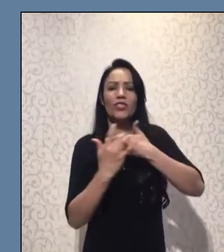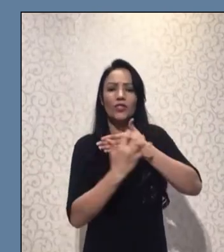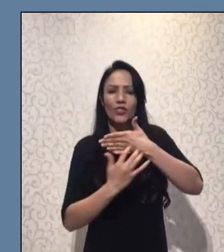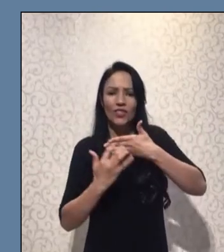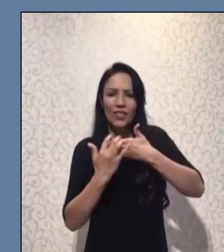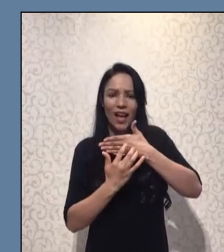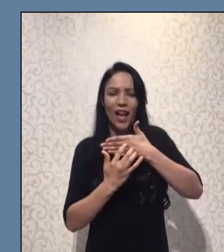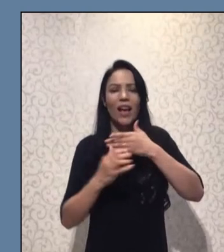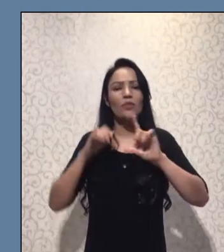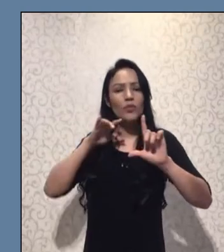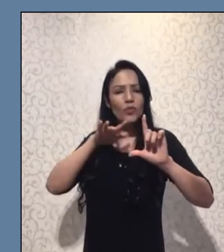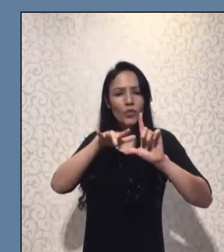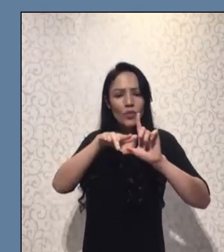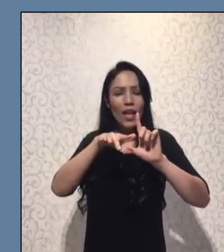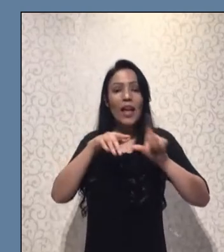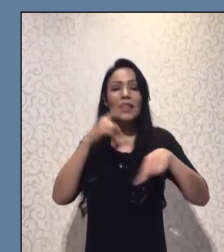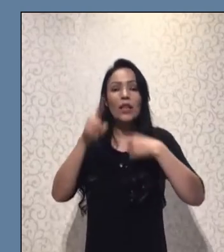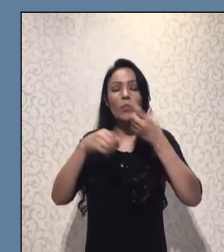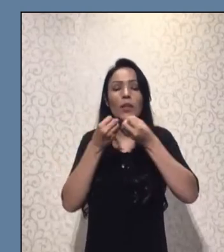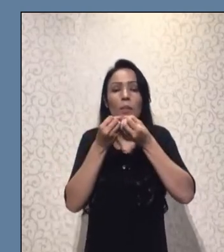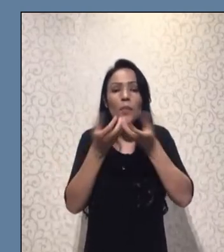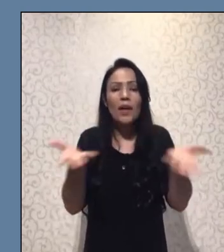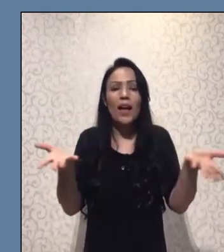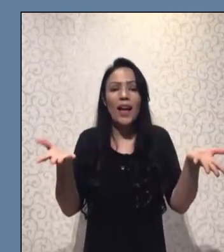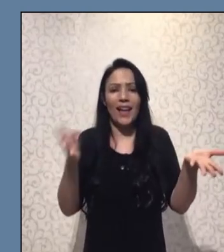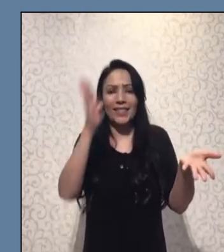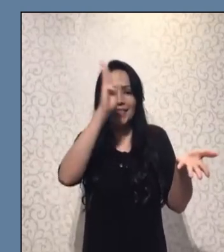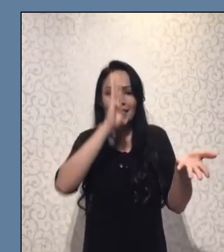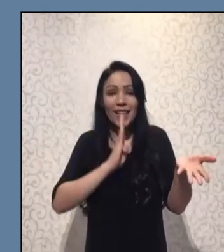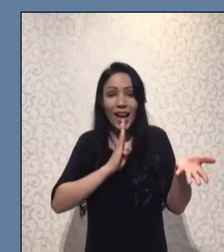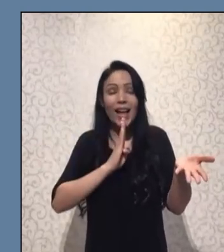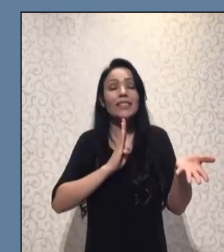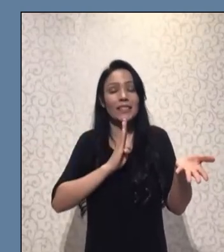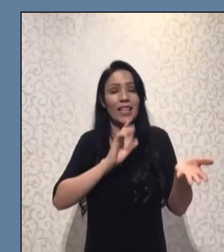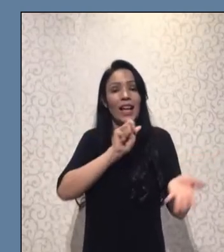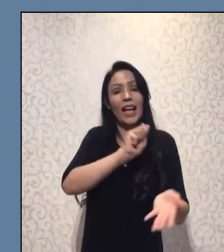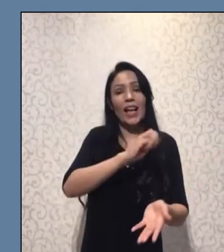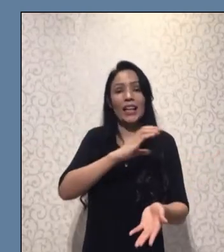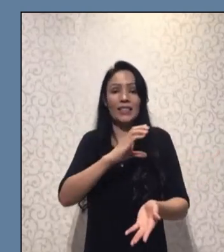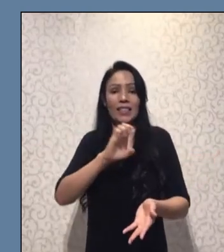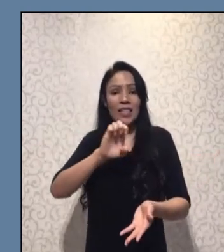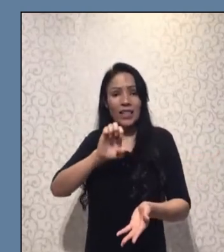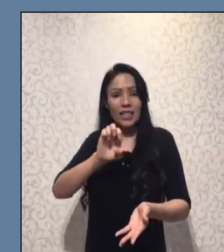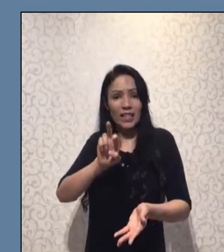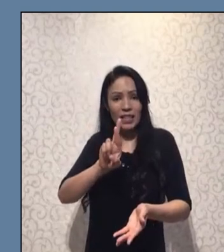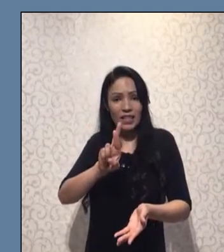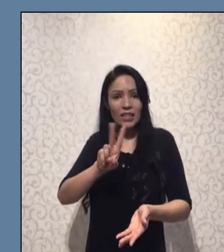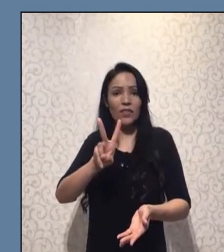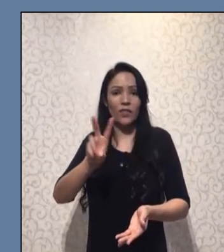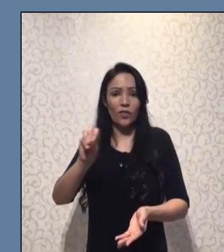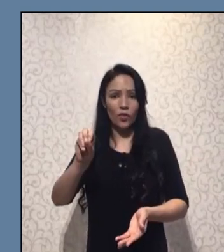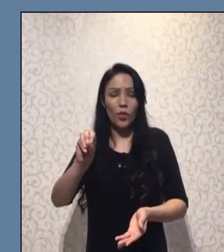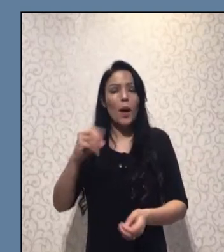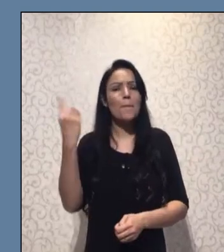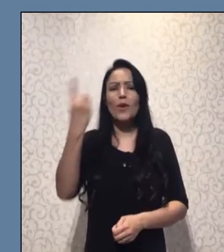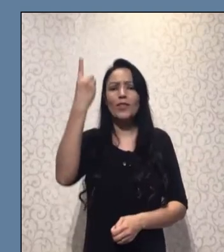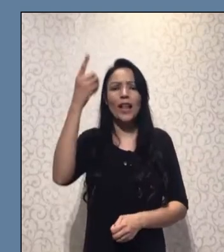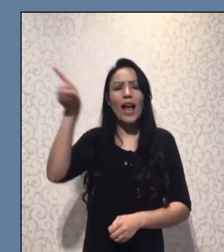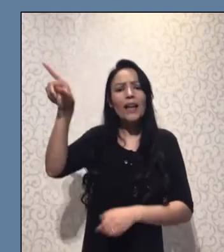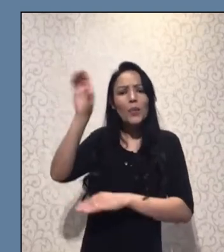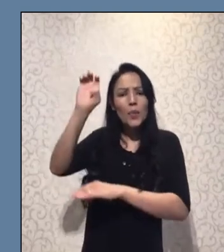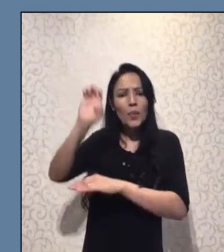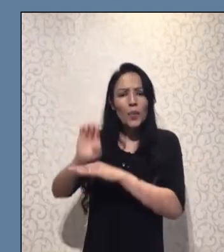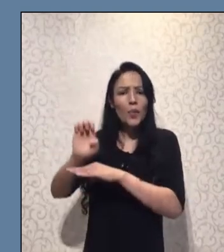disponibilizar gratuitamente todo o seu acervo. Eles foram pioneiros na Europa, o diretor foi muito, muito ousado